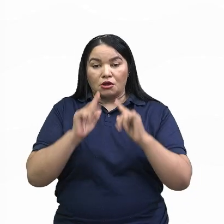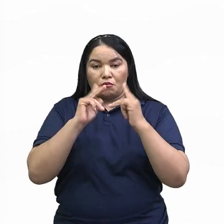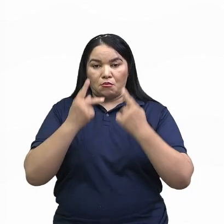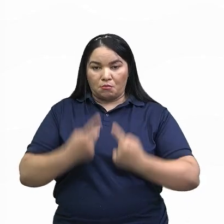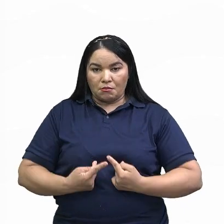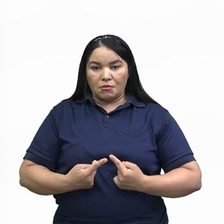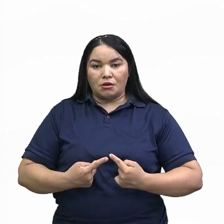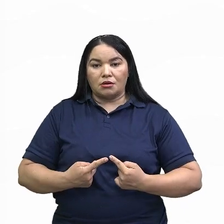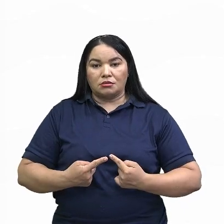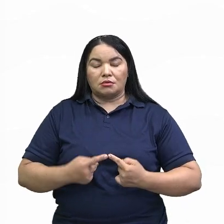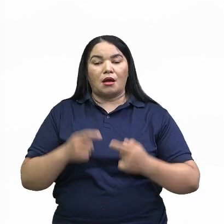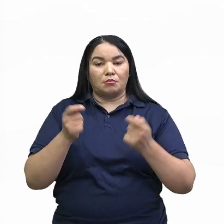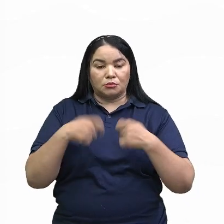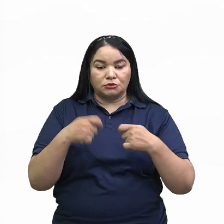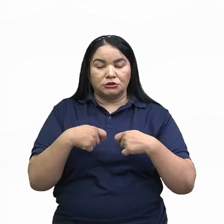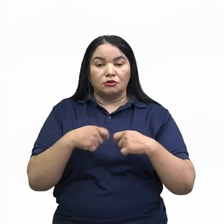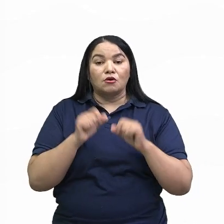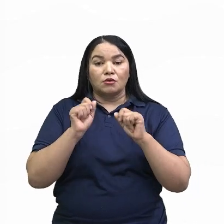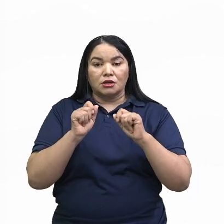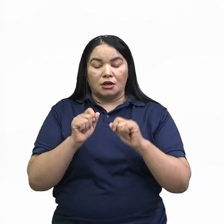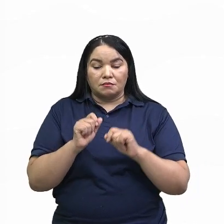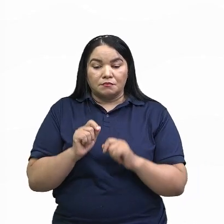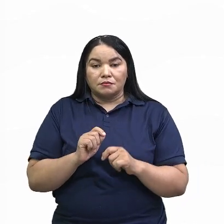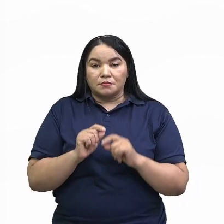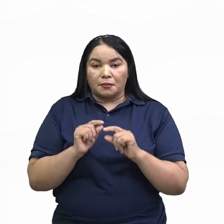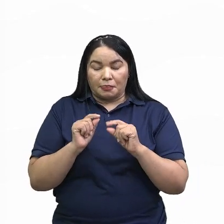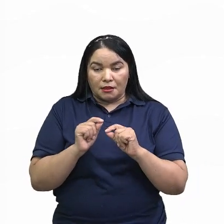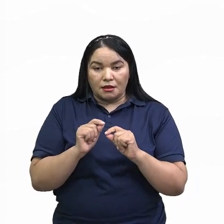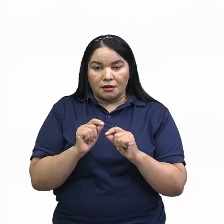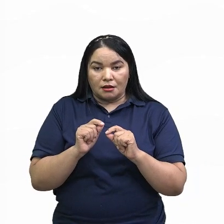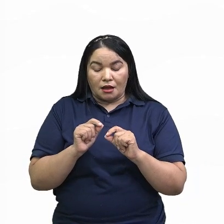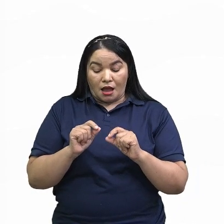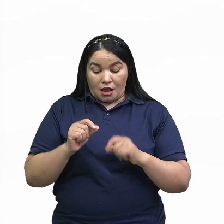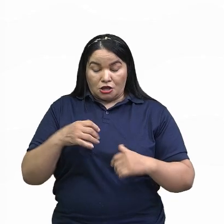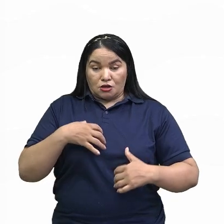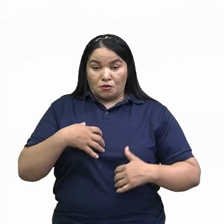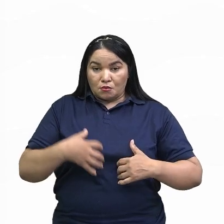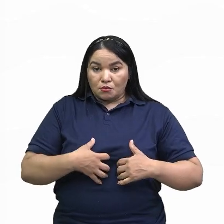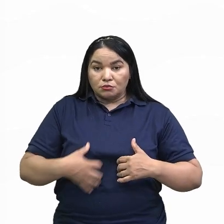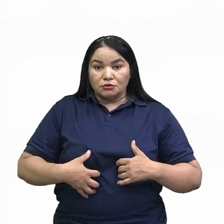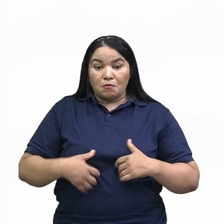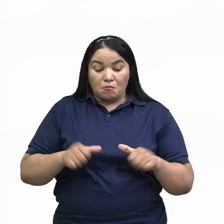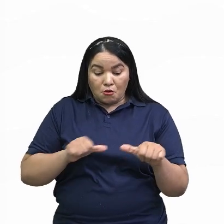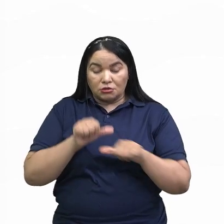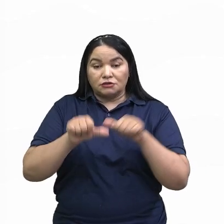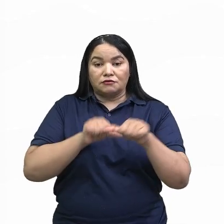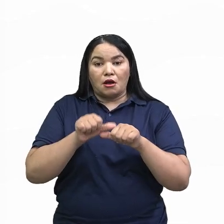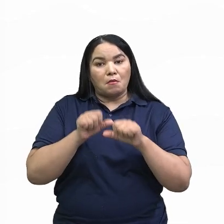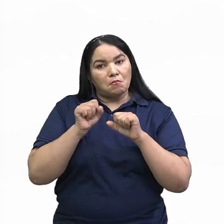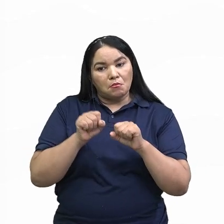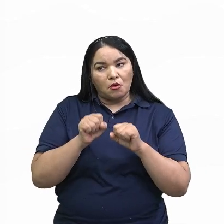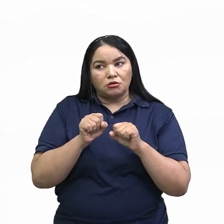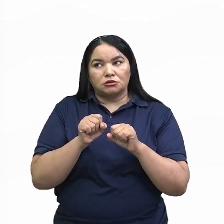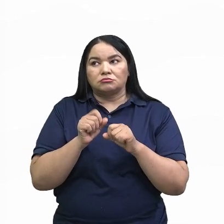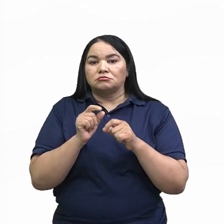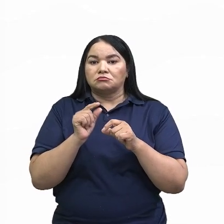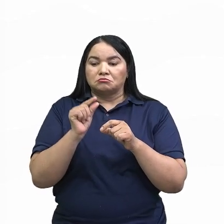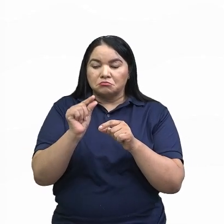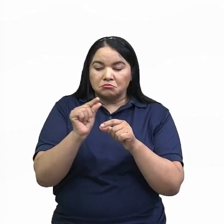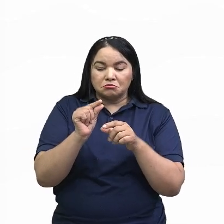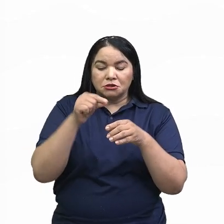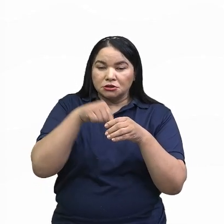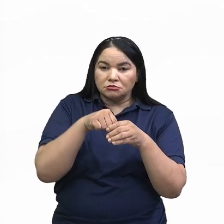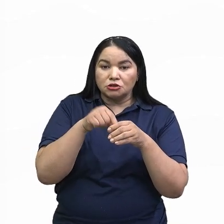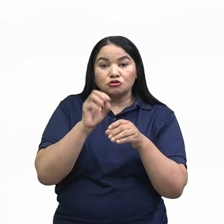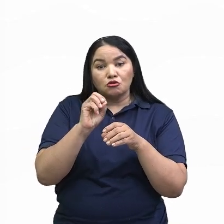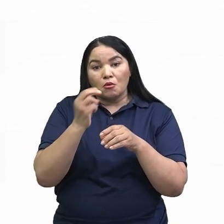humano, tá? Então, olha só, um organismo geneticamente modificado, ele é um ser biológico, pode ser ali uma semente, uma